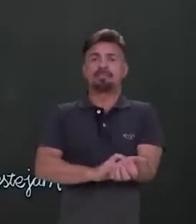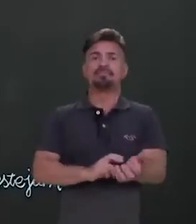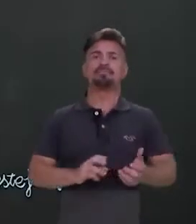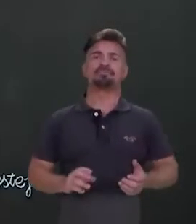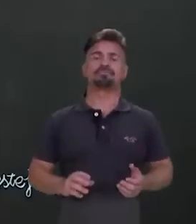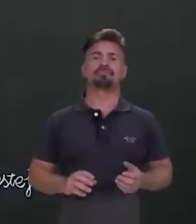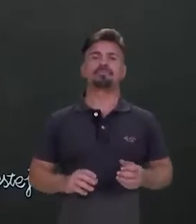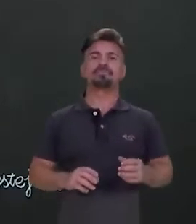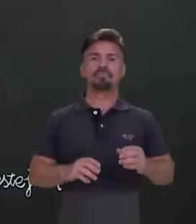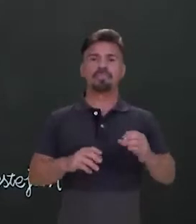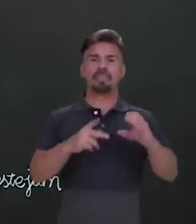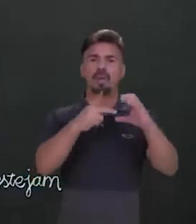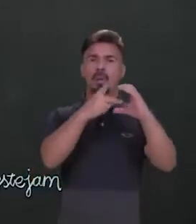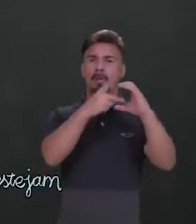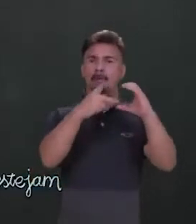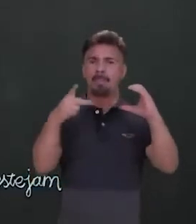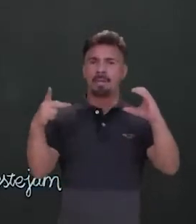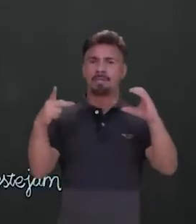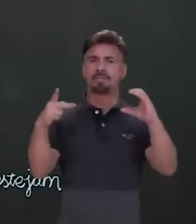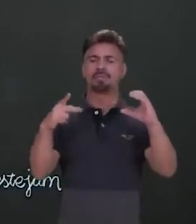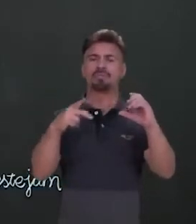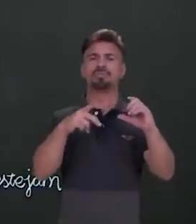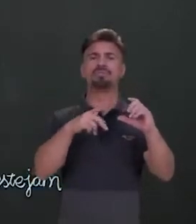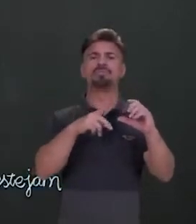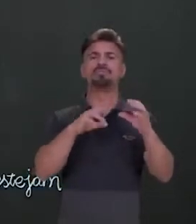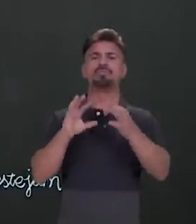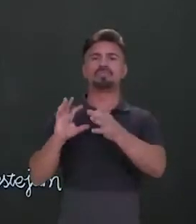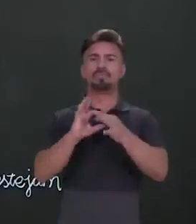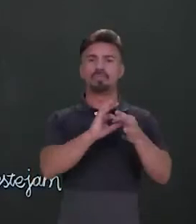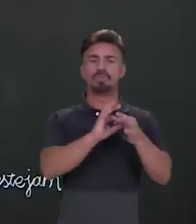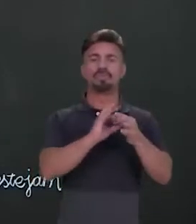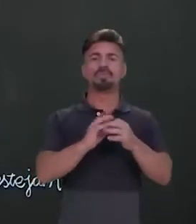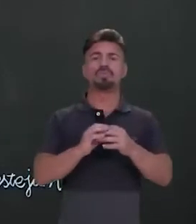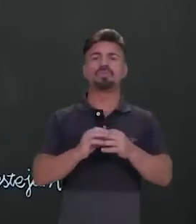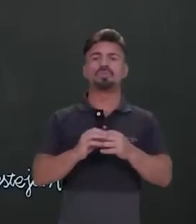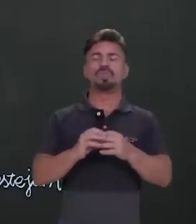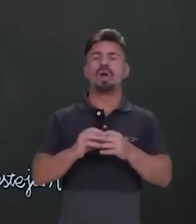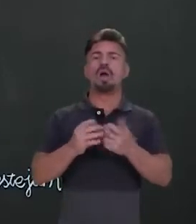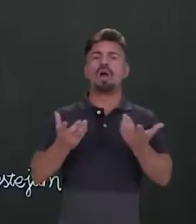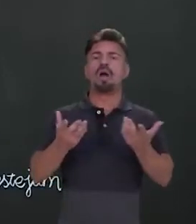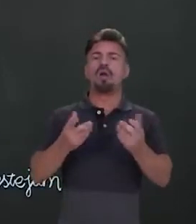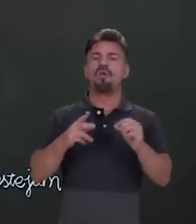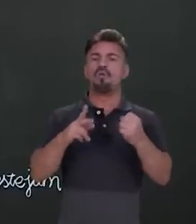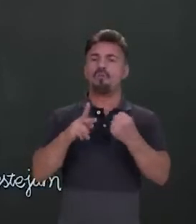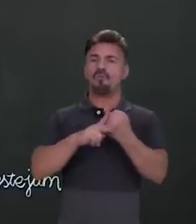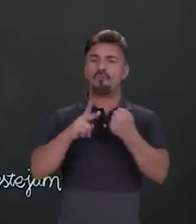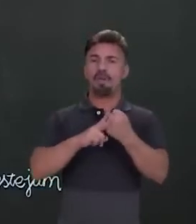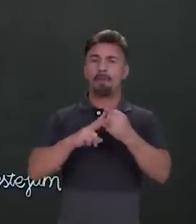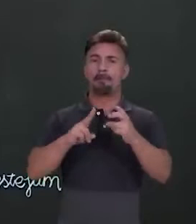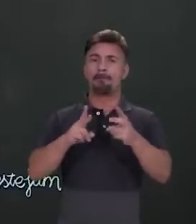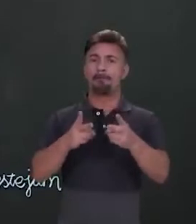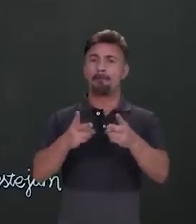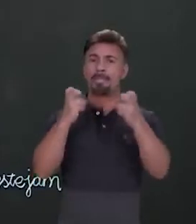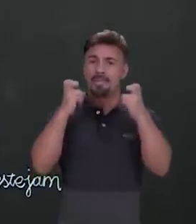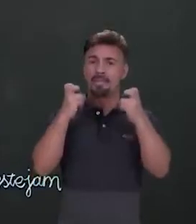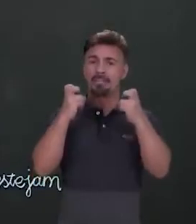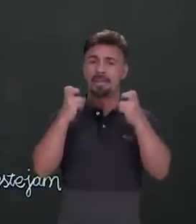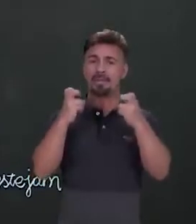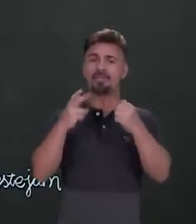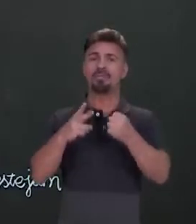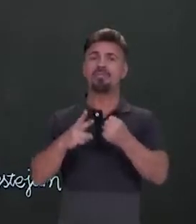um período composto. Um período composto identificado pela presença do verbo percebeu e pela presença do